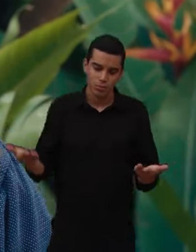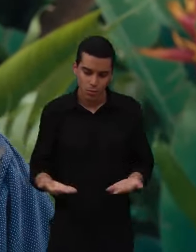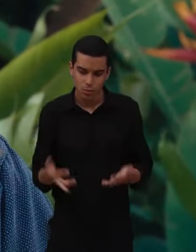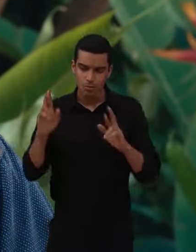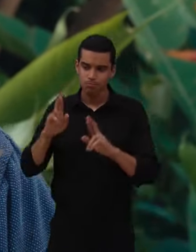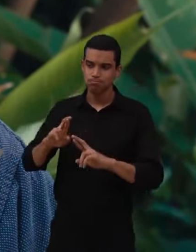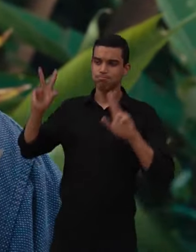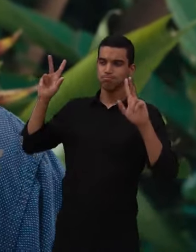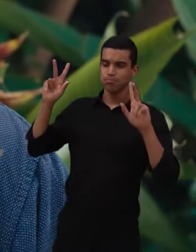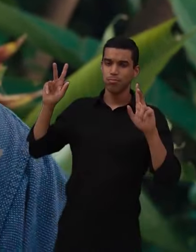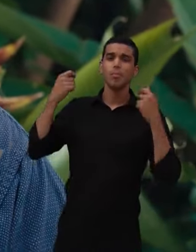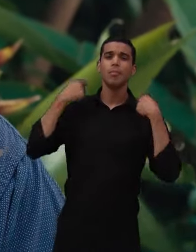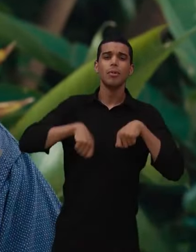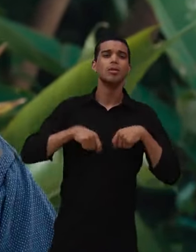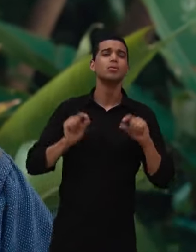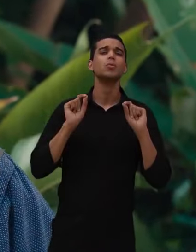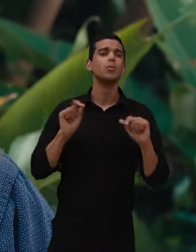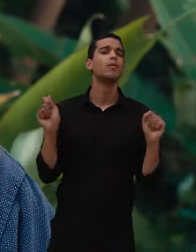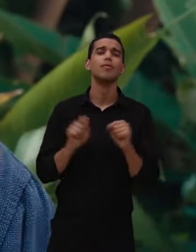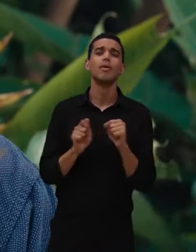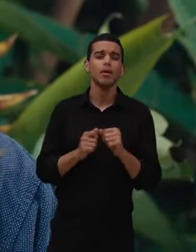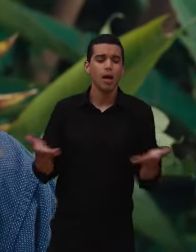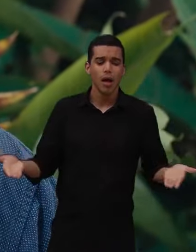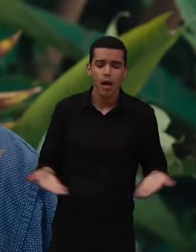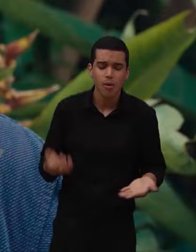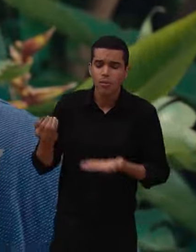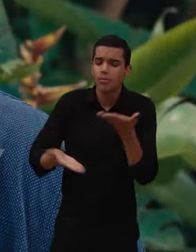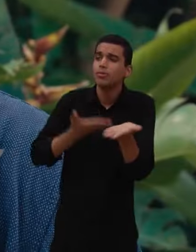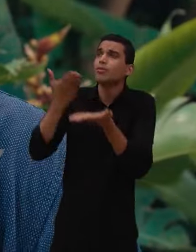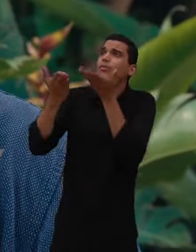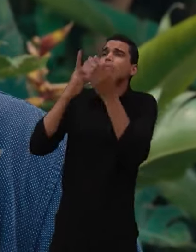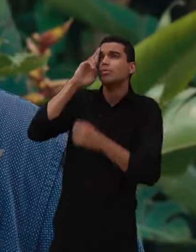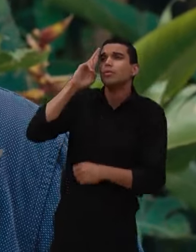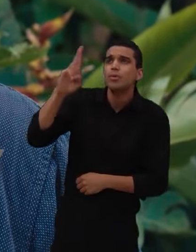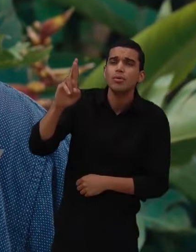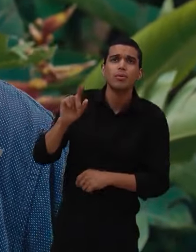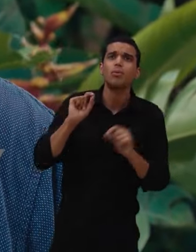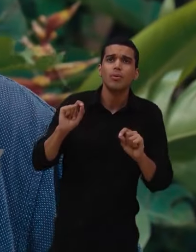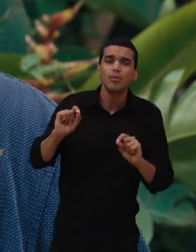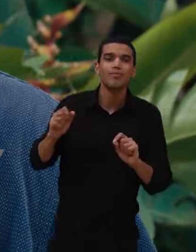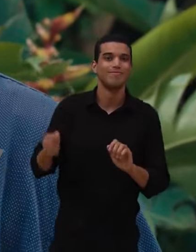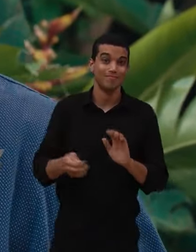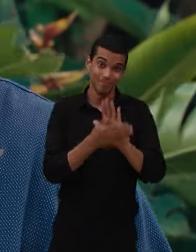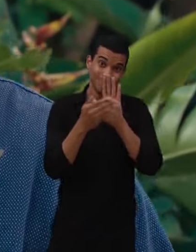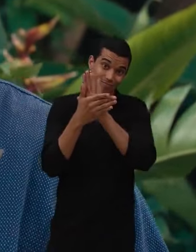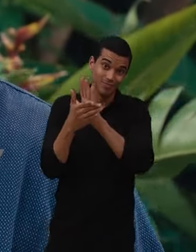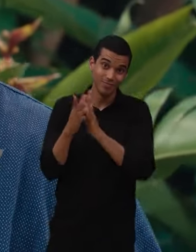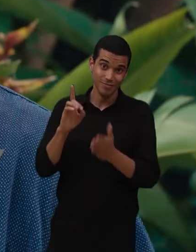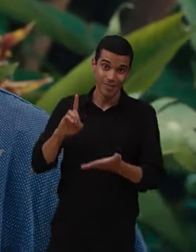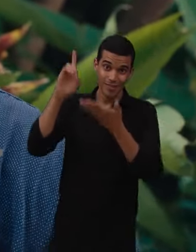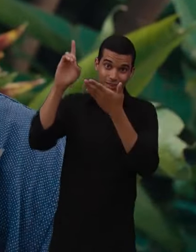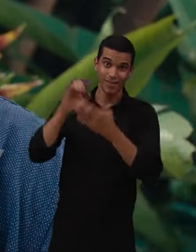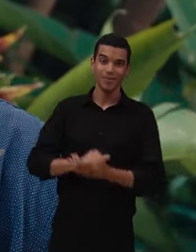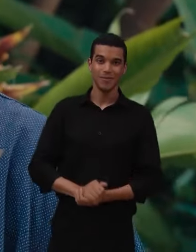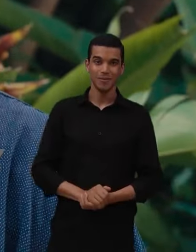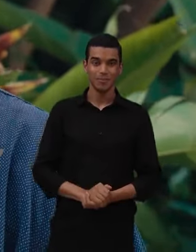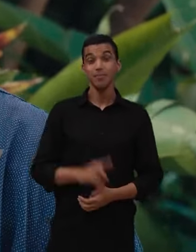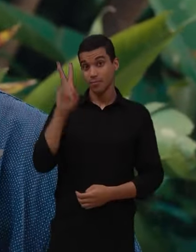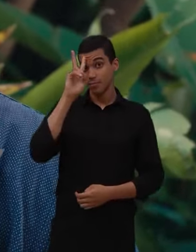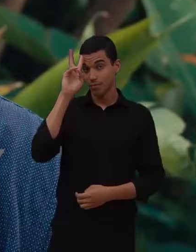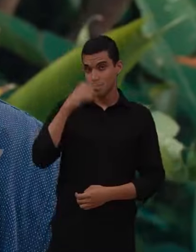início, de que o que Ele nos deu é tão precioso, é tão grandioso. Ninguém consegue nos dar o que Ele nos